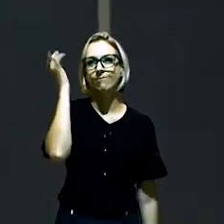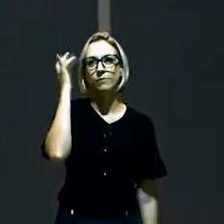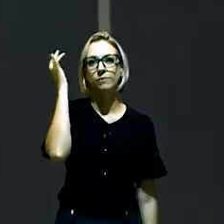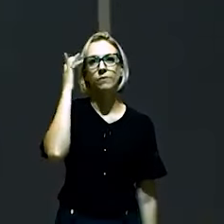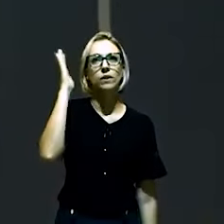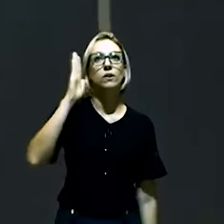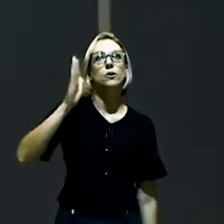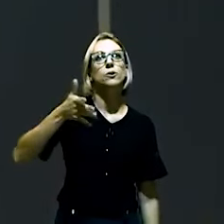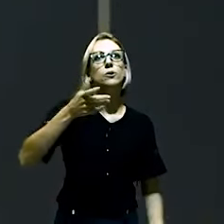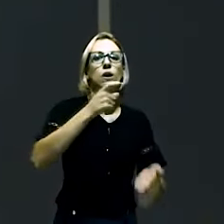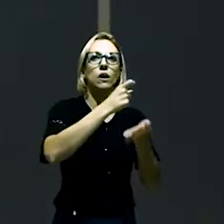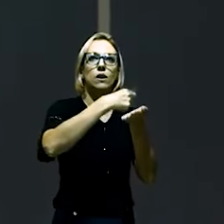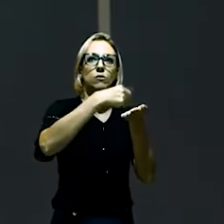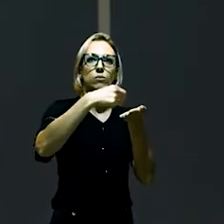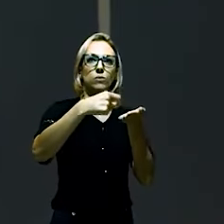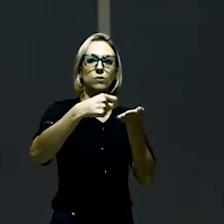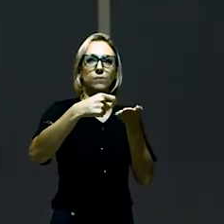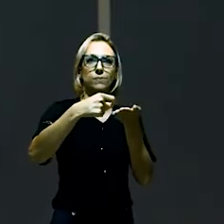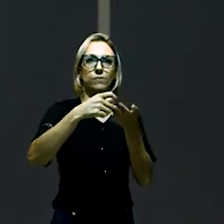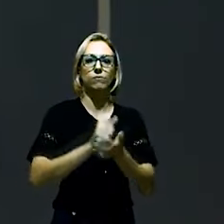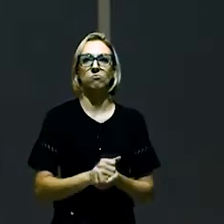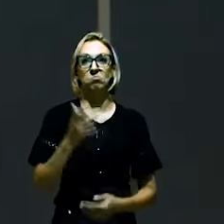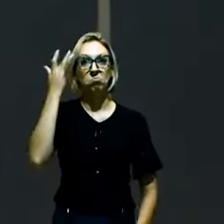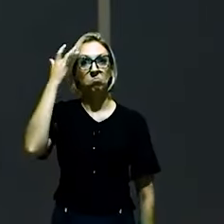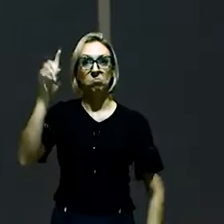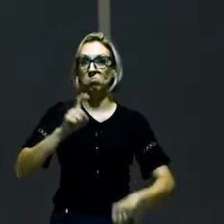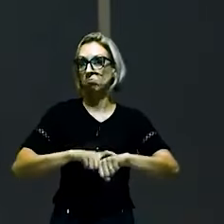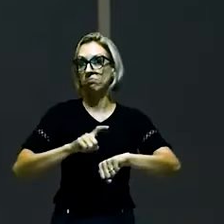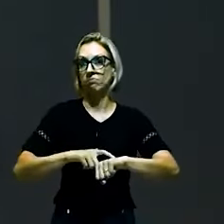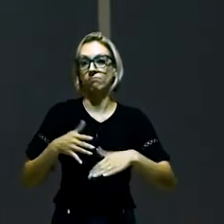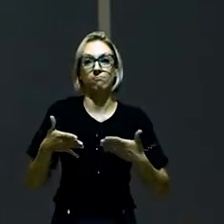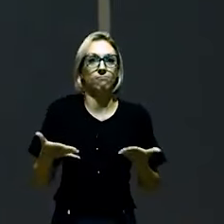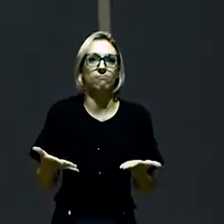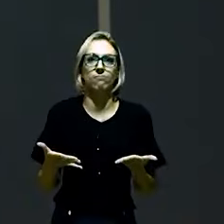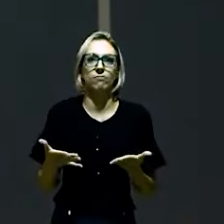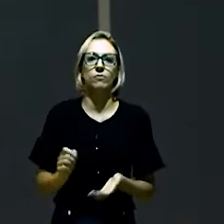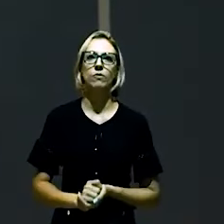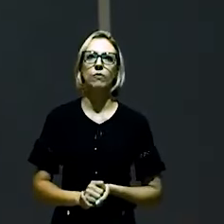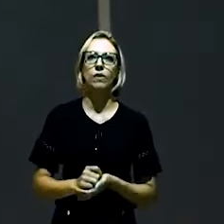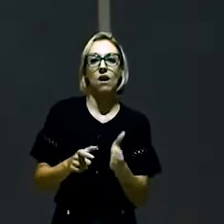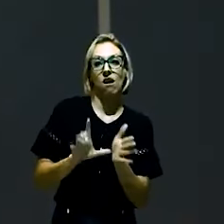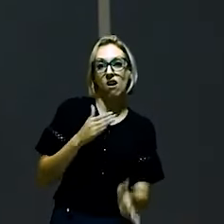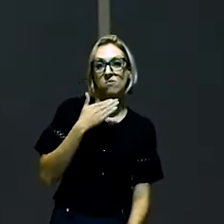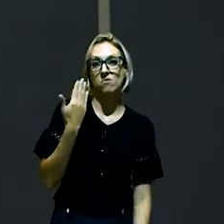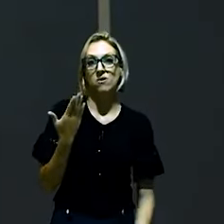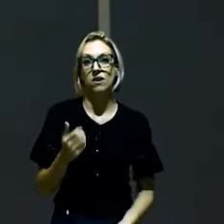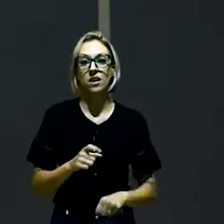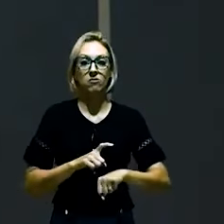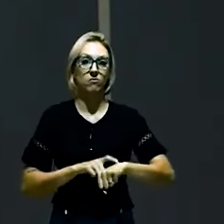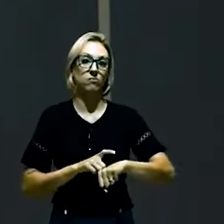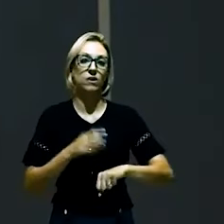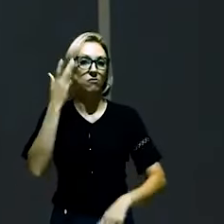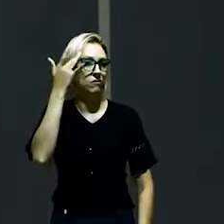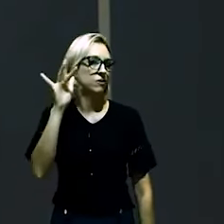Eu não sei se esse texto foi escrito antes, no último dia de morte, mas Salomão tem uma conclusão boa